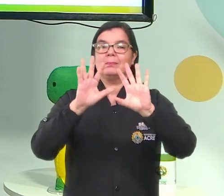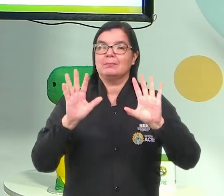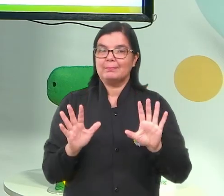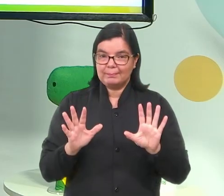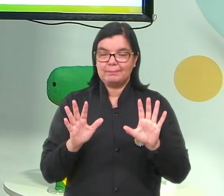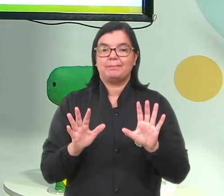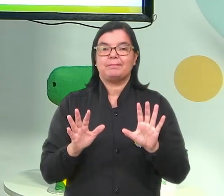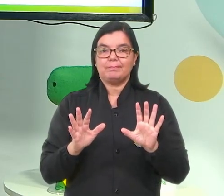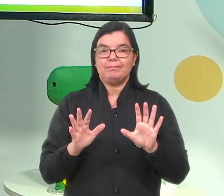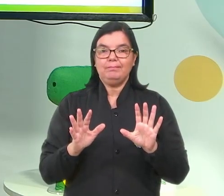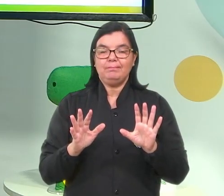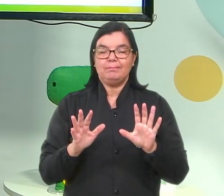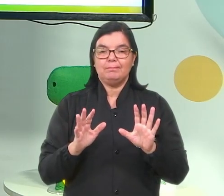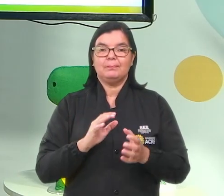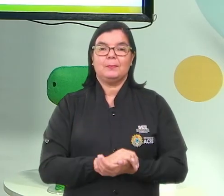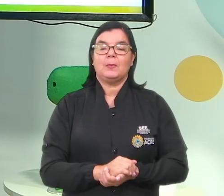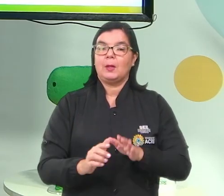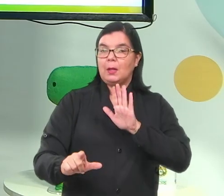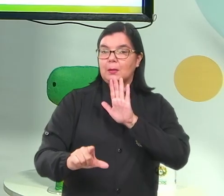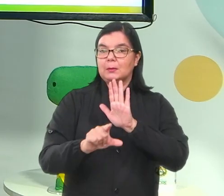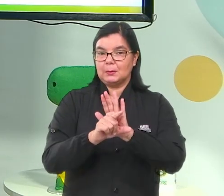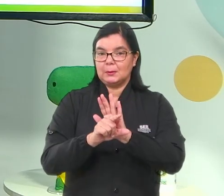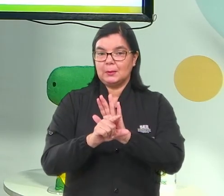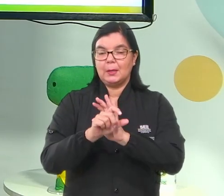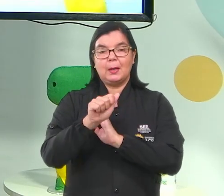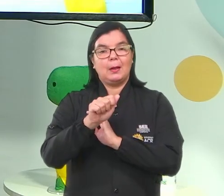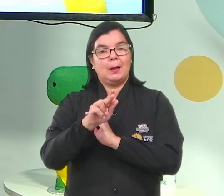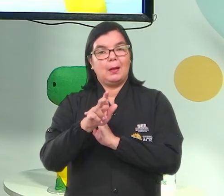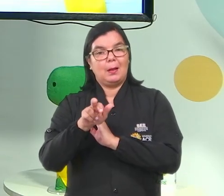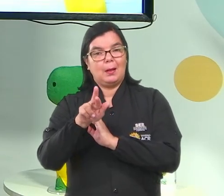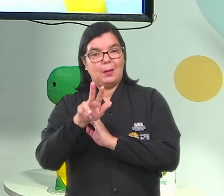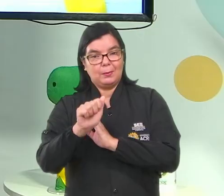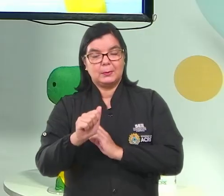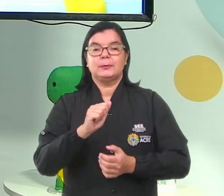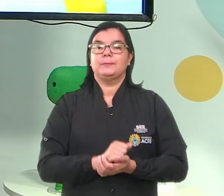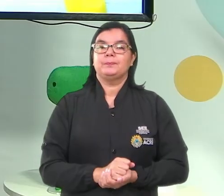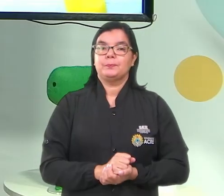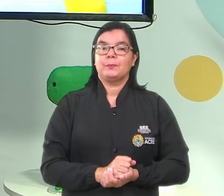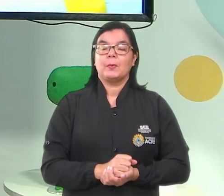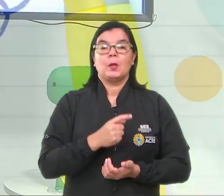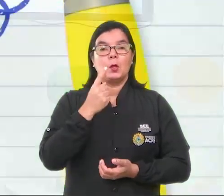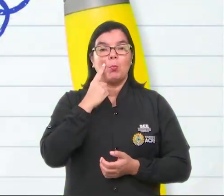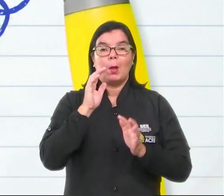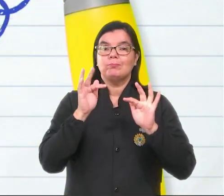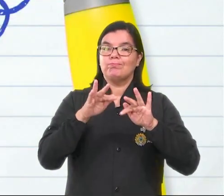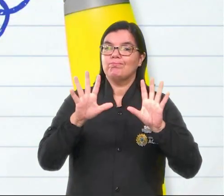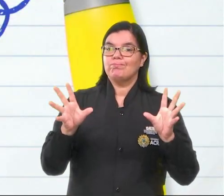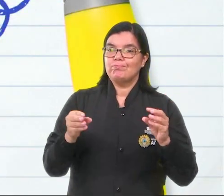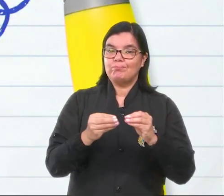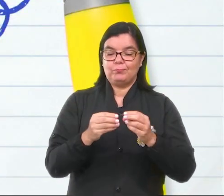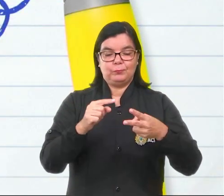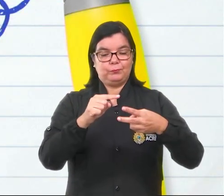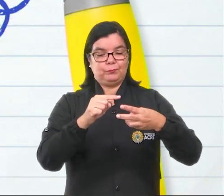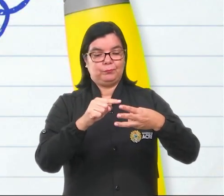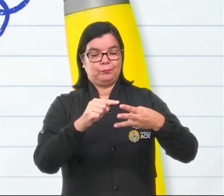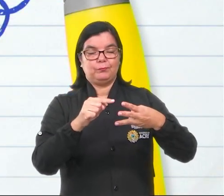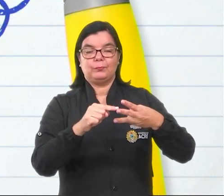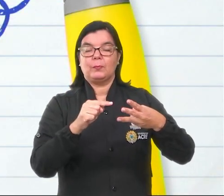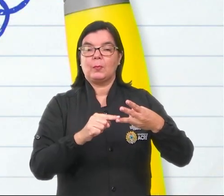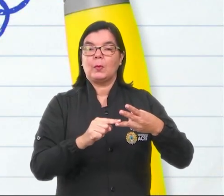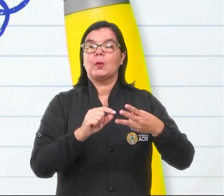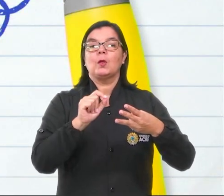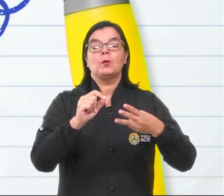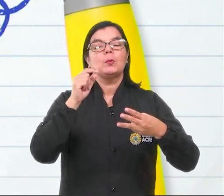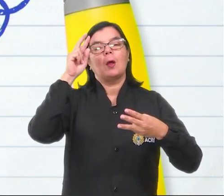liberdade através da Lei Áurea. E agora, uma breve conclusão. 3 apontamentos que